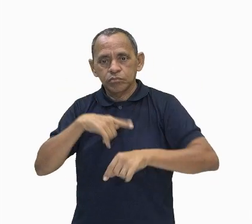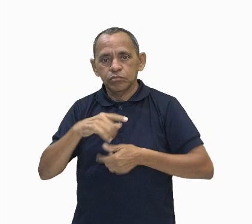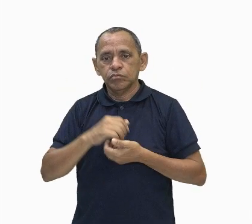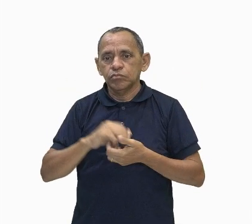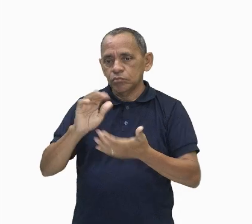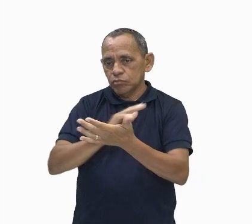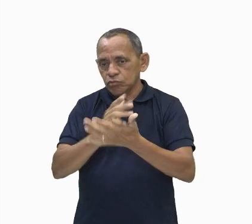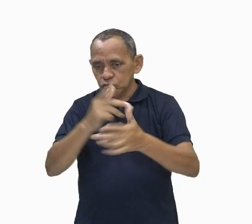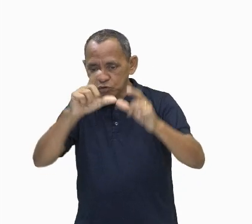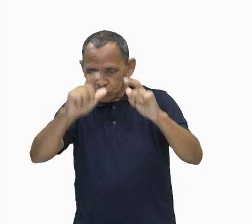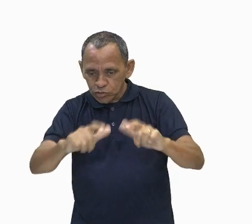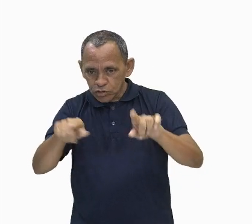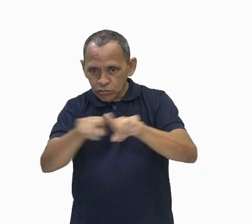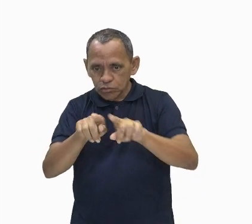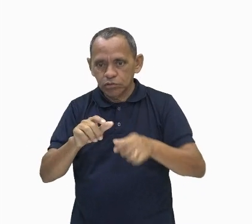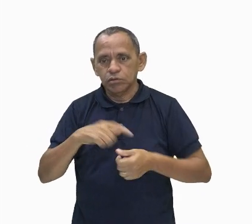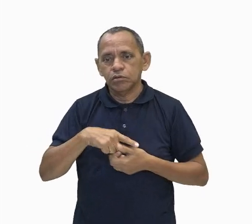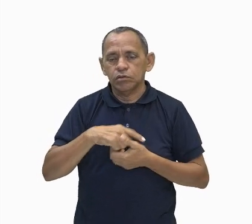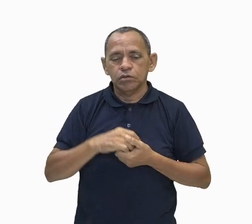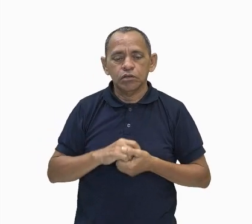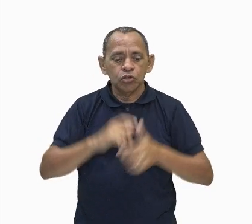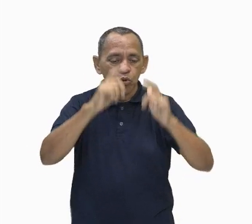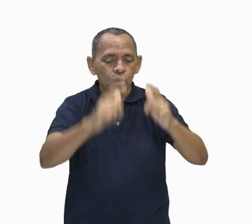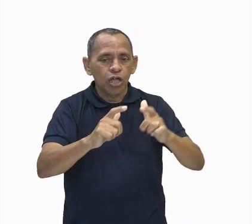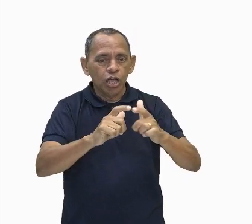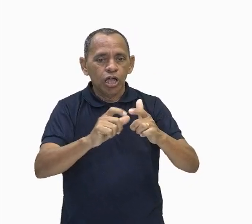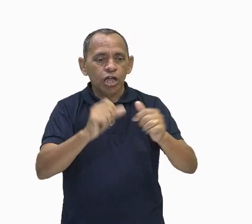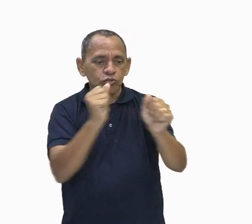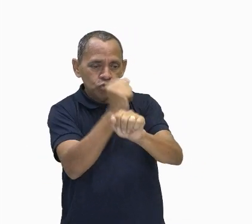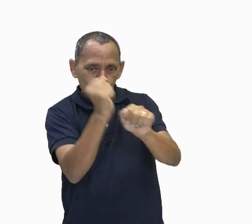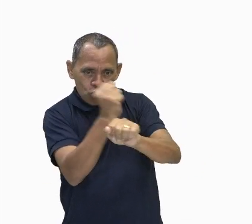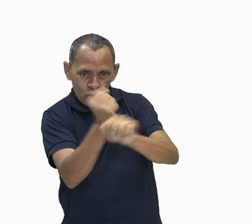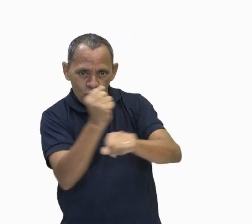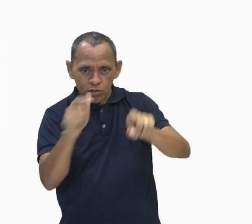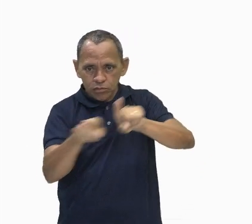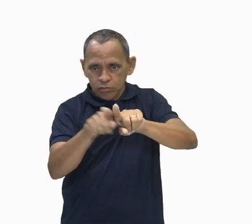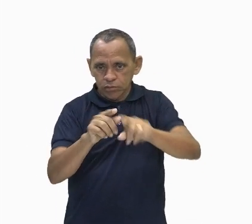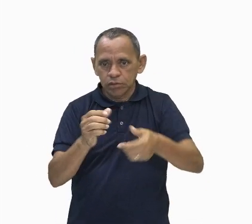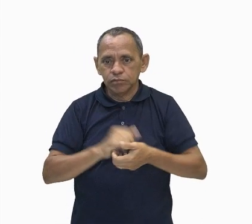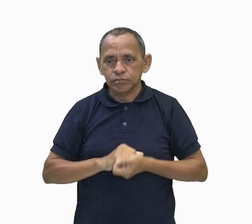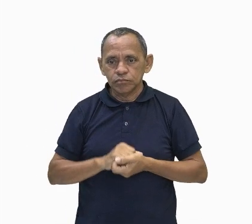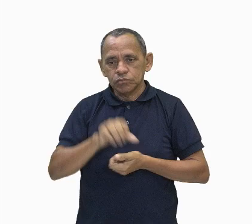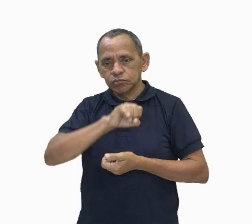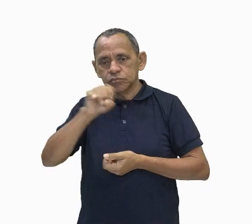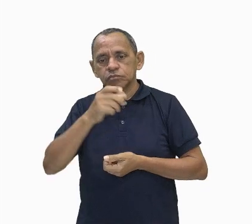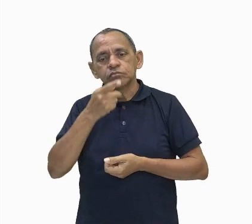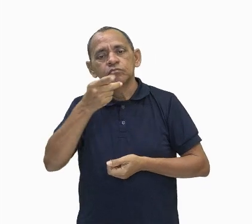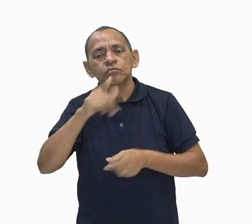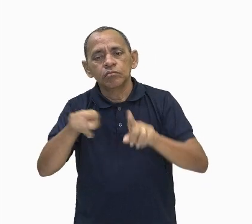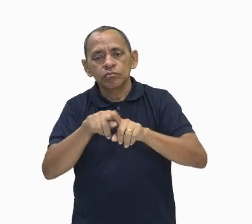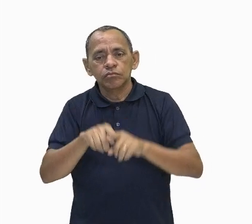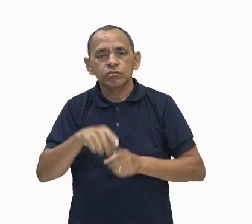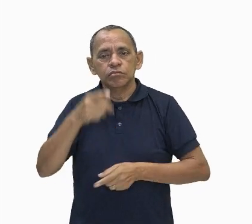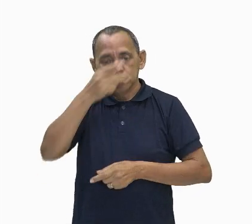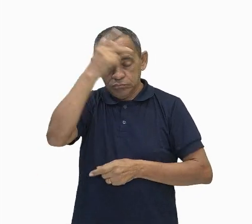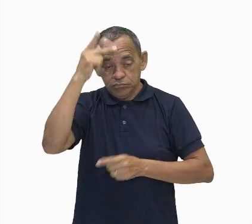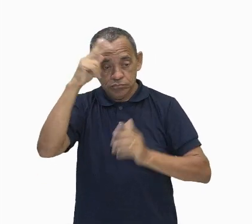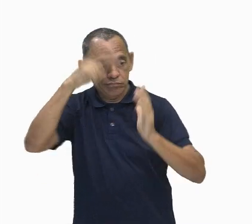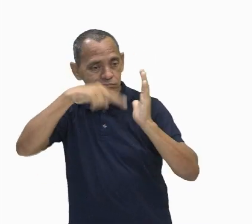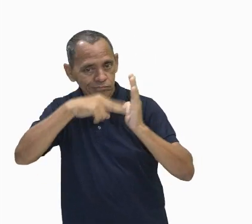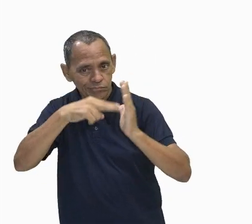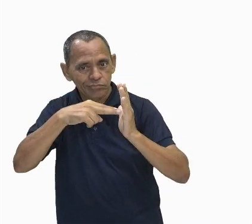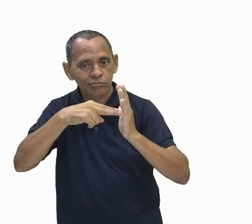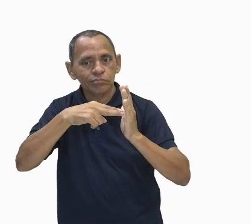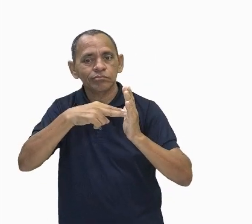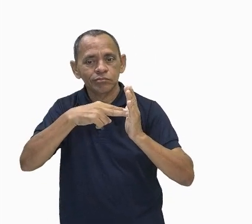tem que escrever claramente que está em obras, porque se você ainda quiser que o seu leitor tenha inferência disso, você provavelmente vai colocar ele em risco se ele